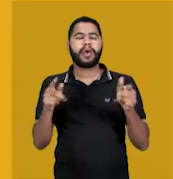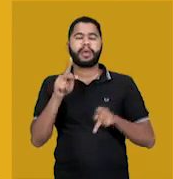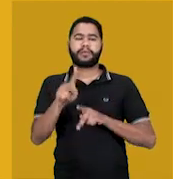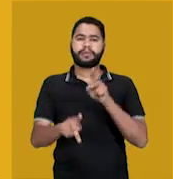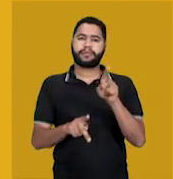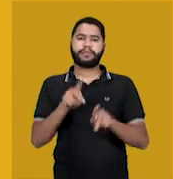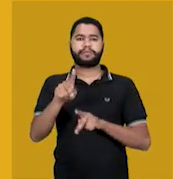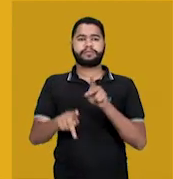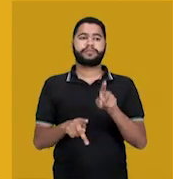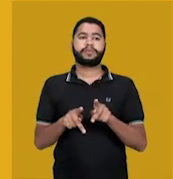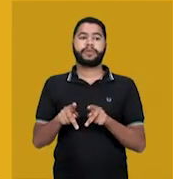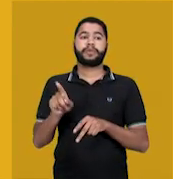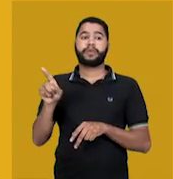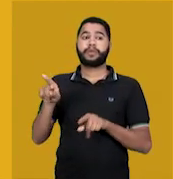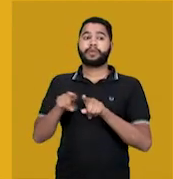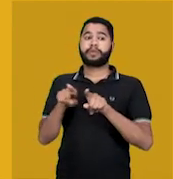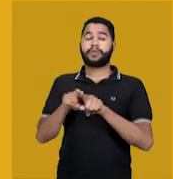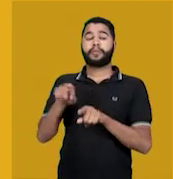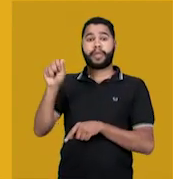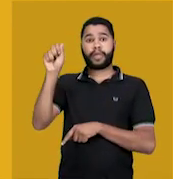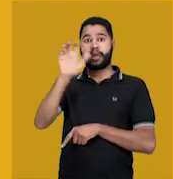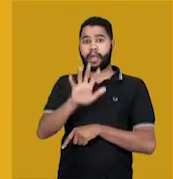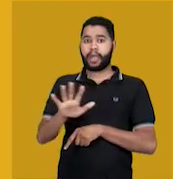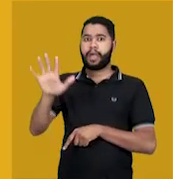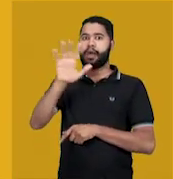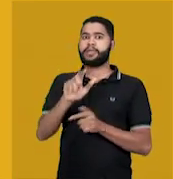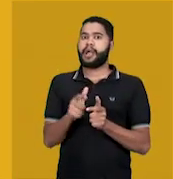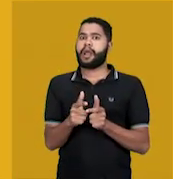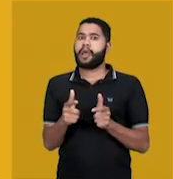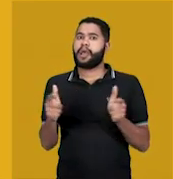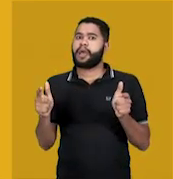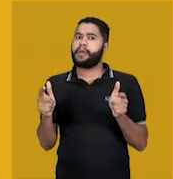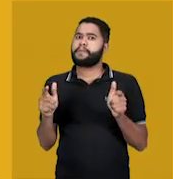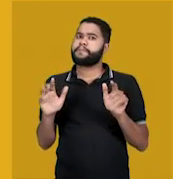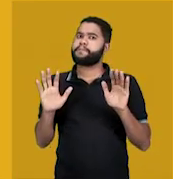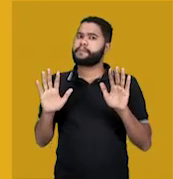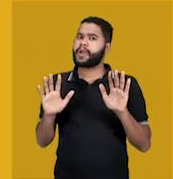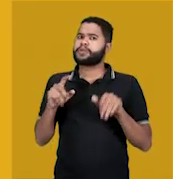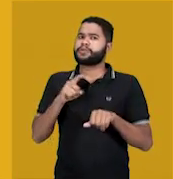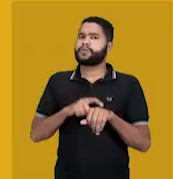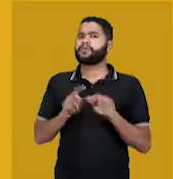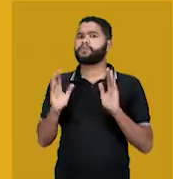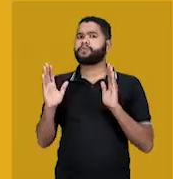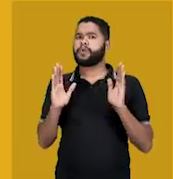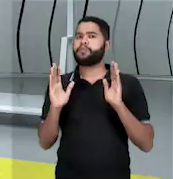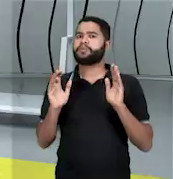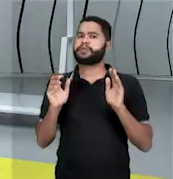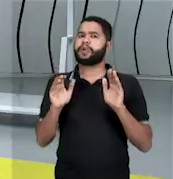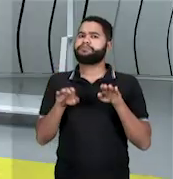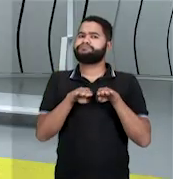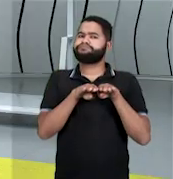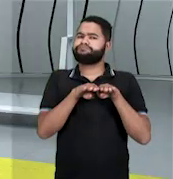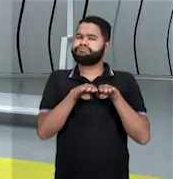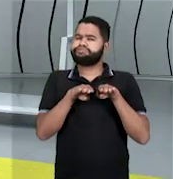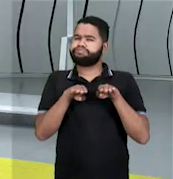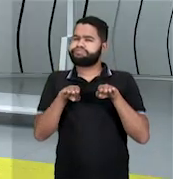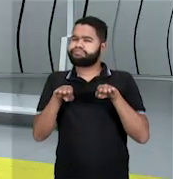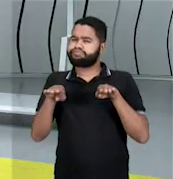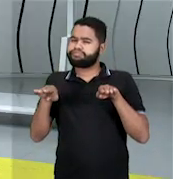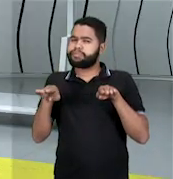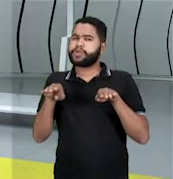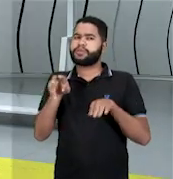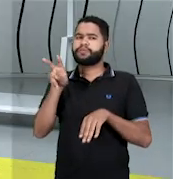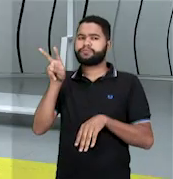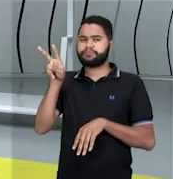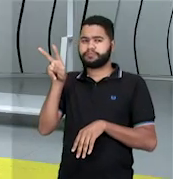populacional. A Ásia também tem esse crescimento, mas vai chegar um certo momento de uma certa estagnação, tá? E pode